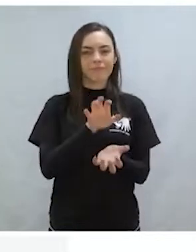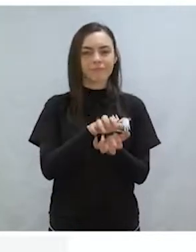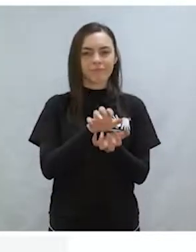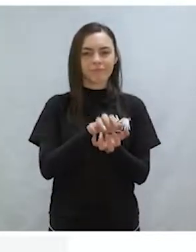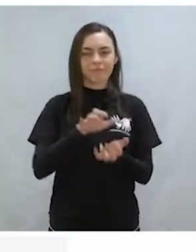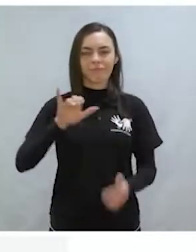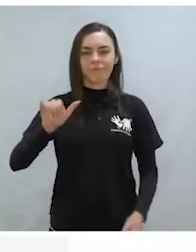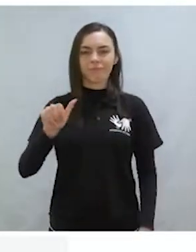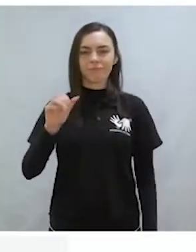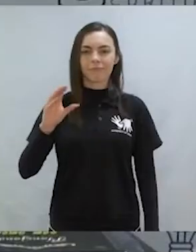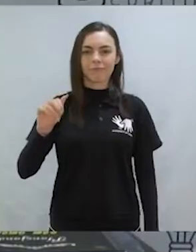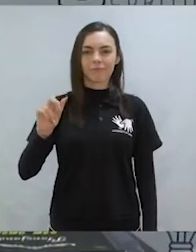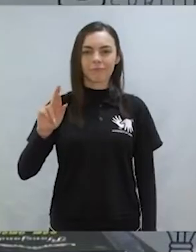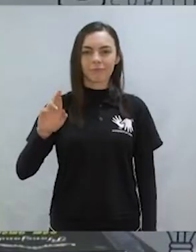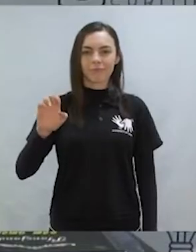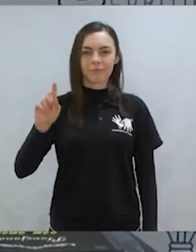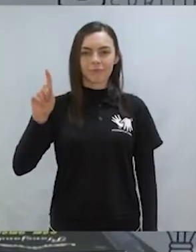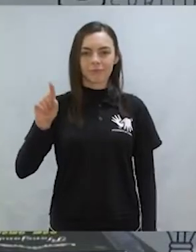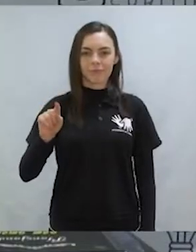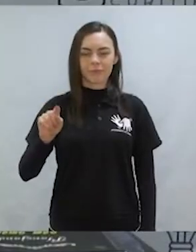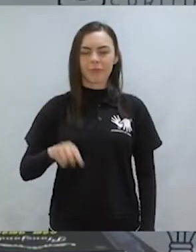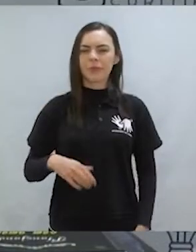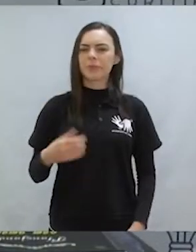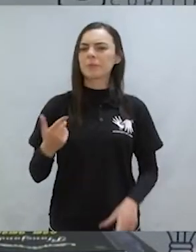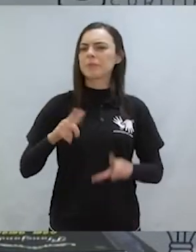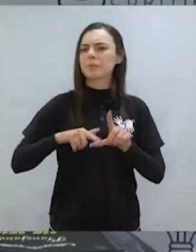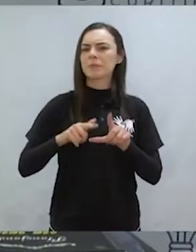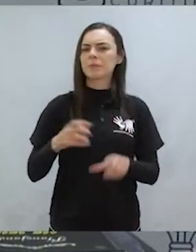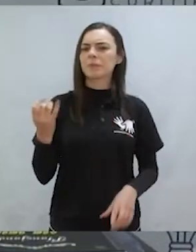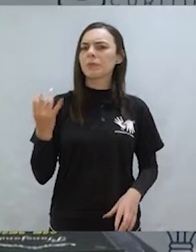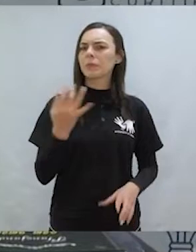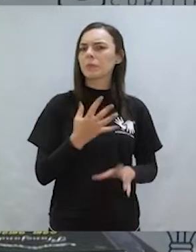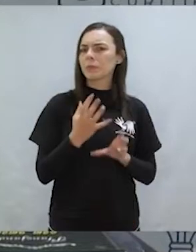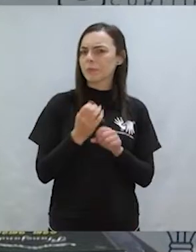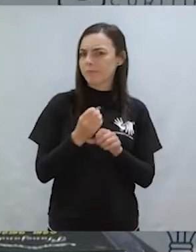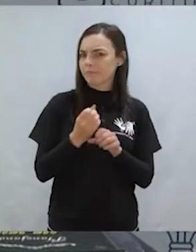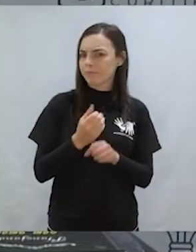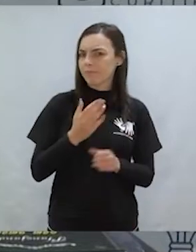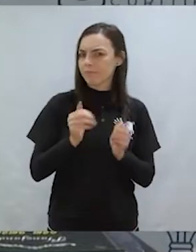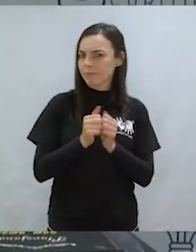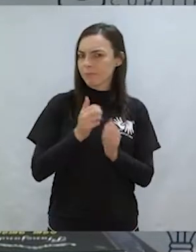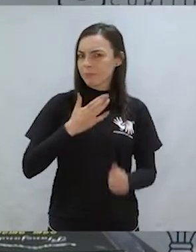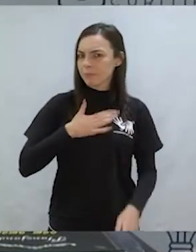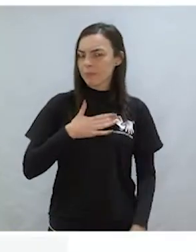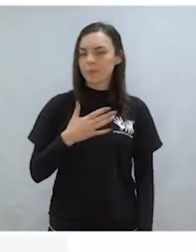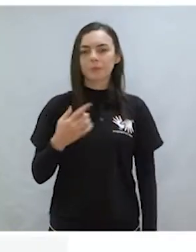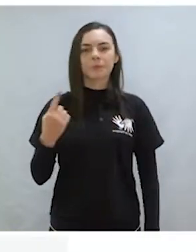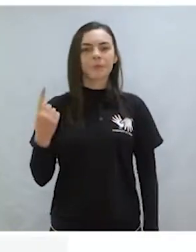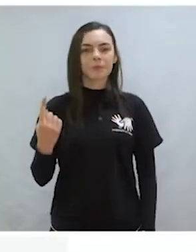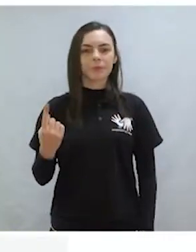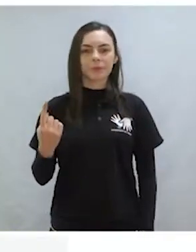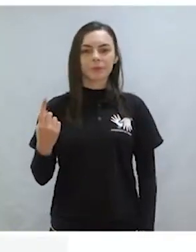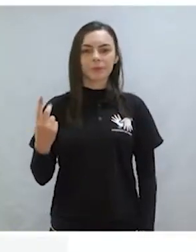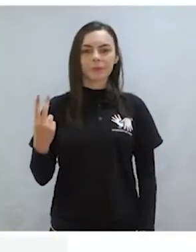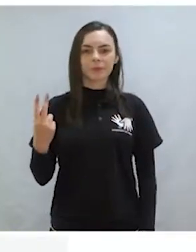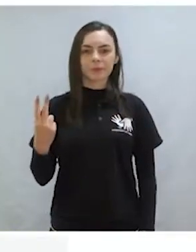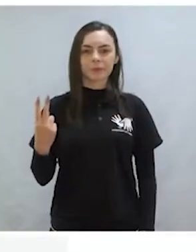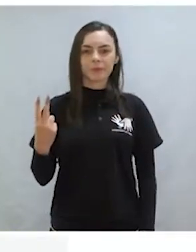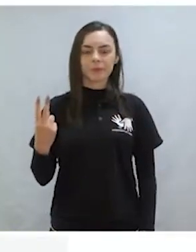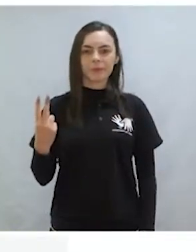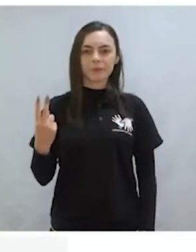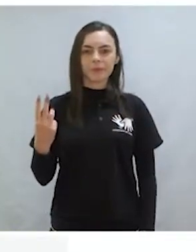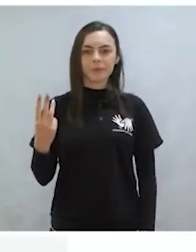fica jacaré. E quantas letras tem a palavra jacaré? Conte comigo.